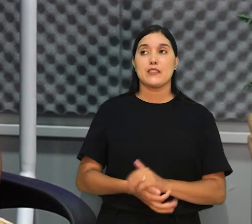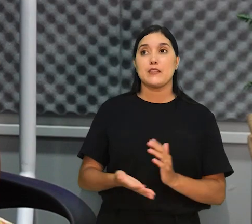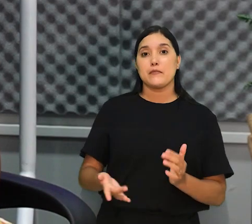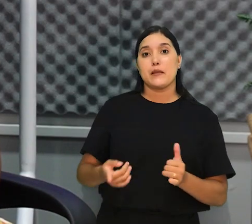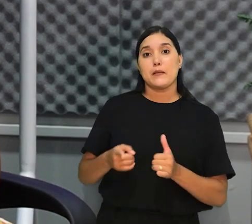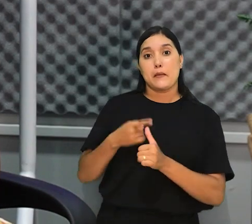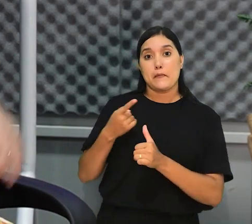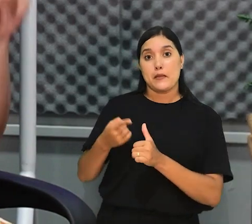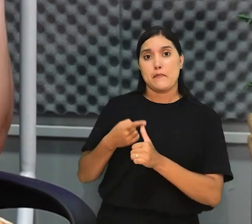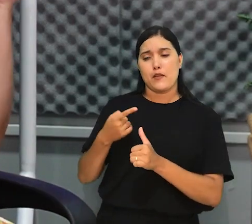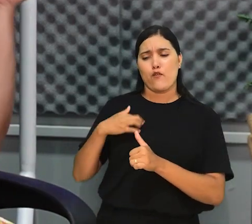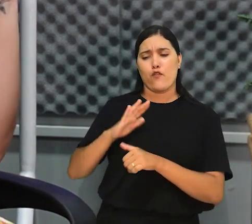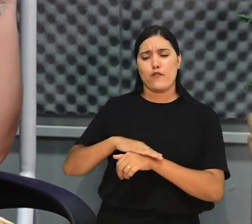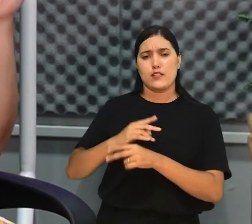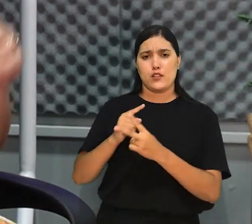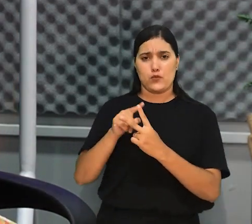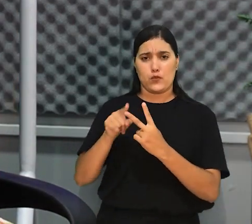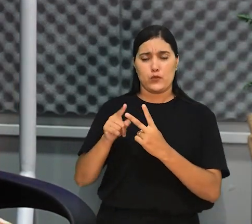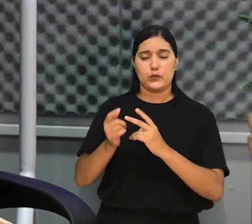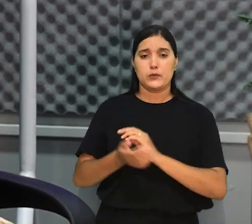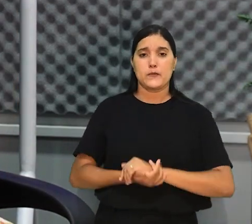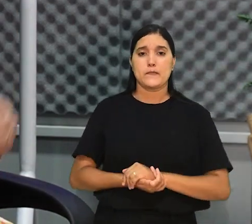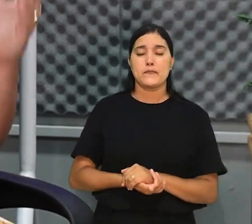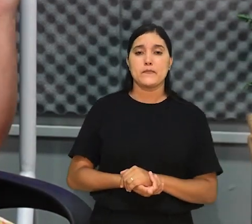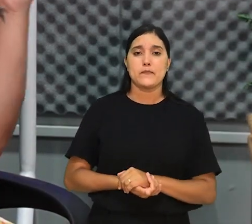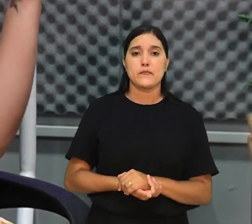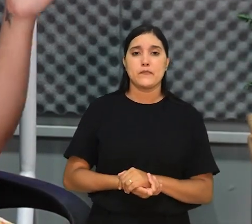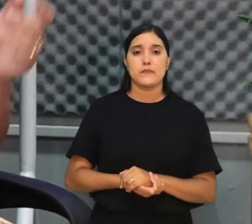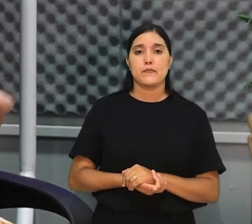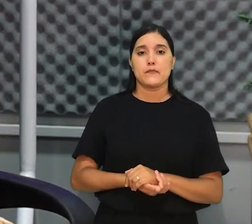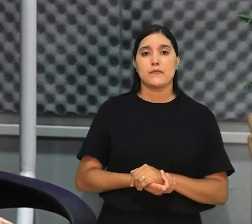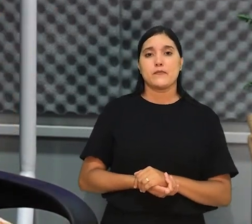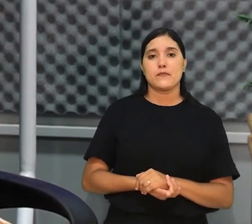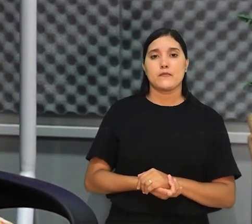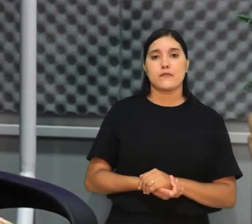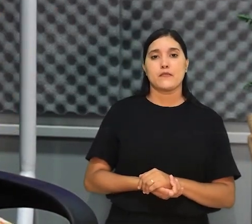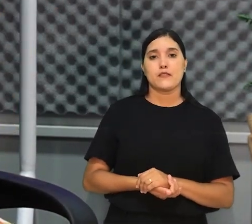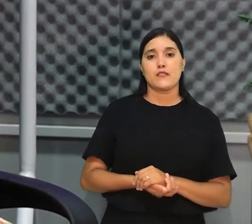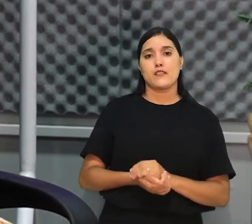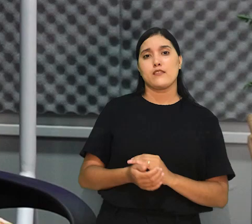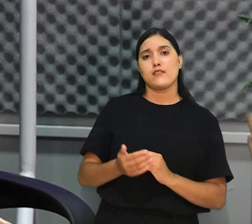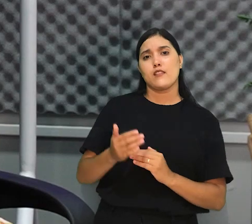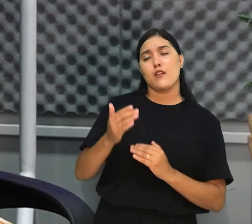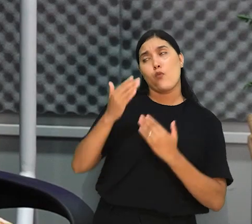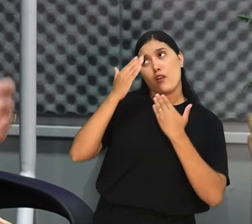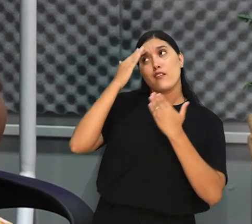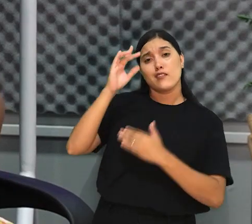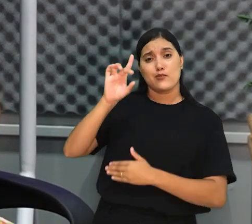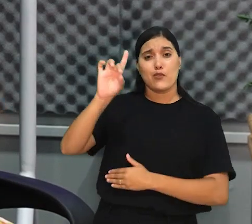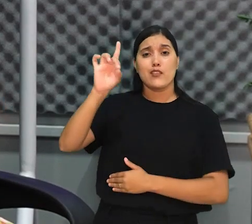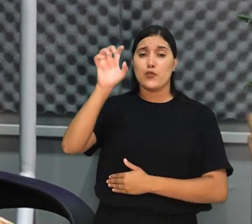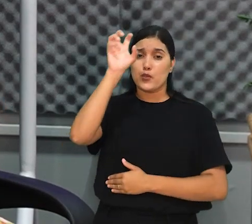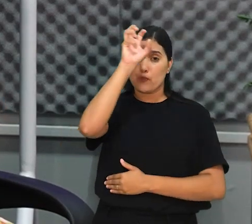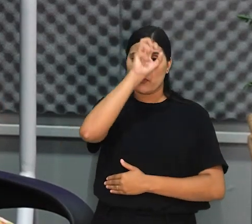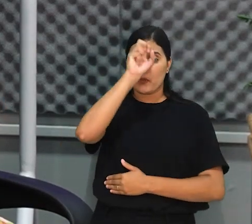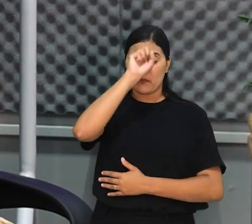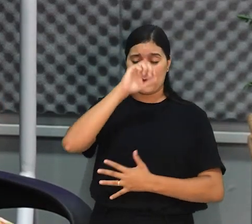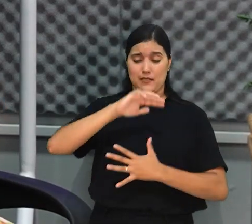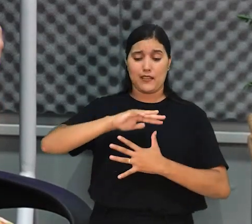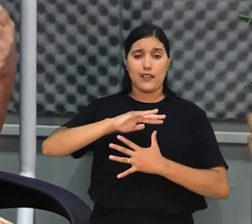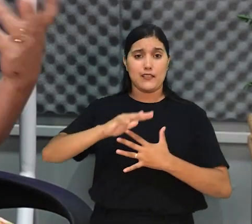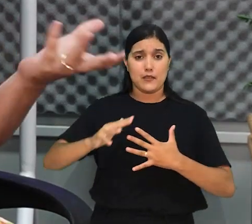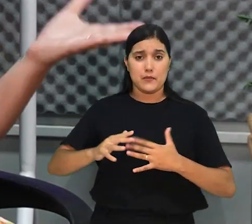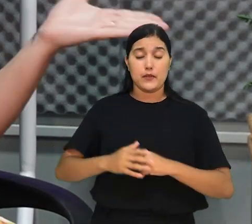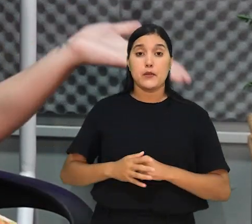primeiro vou fazer duas, tá? Ok. Tá? Eu vou agradecer a Deus por aprender Libras,